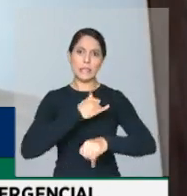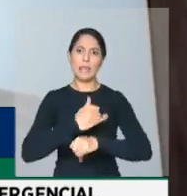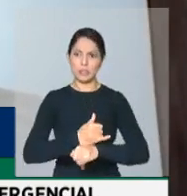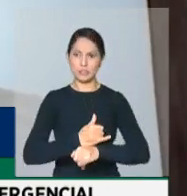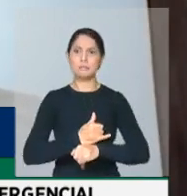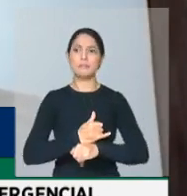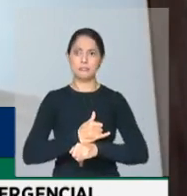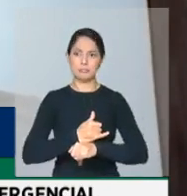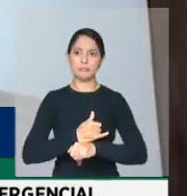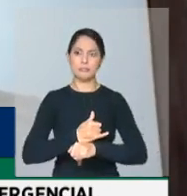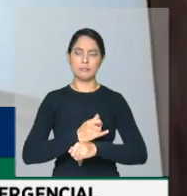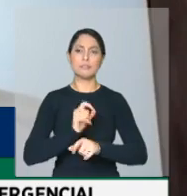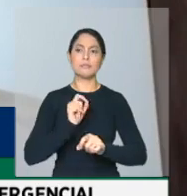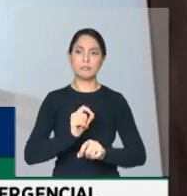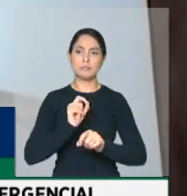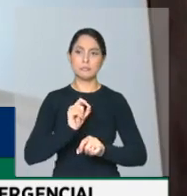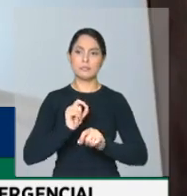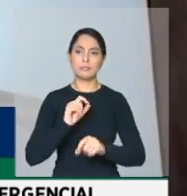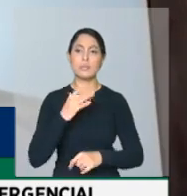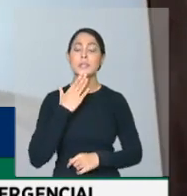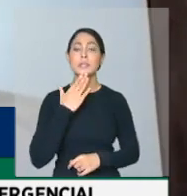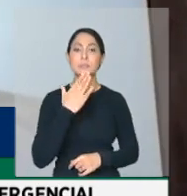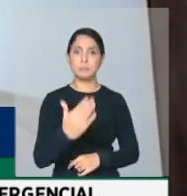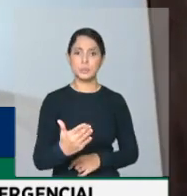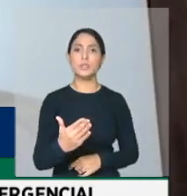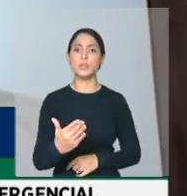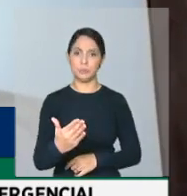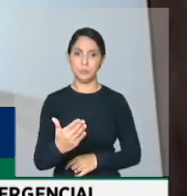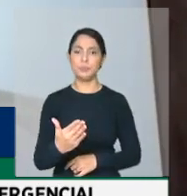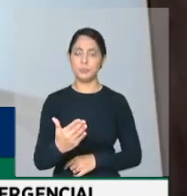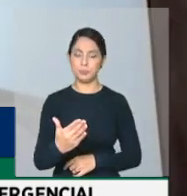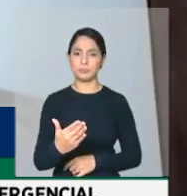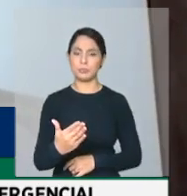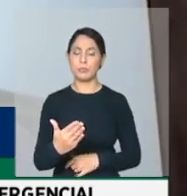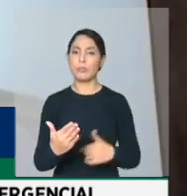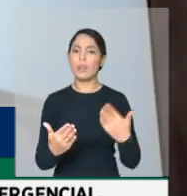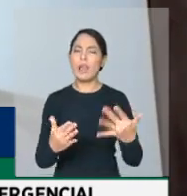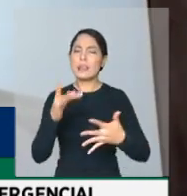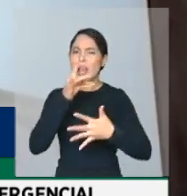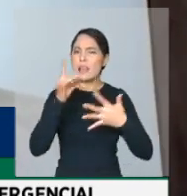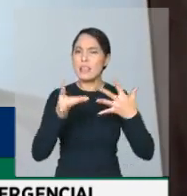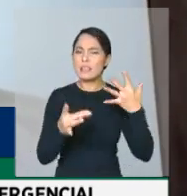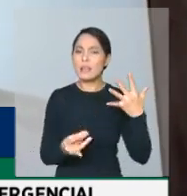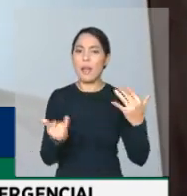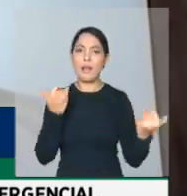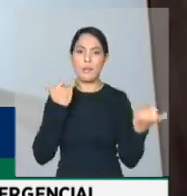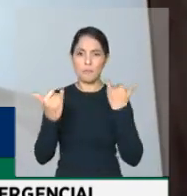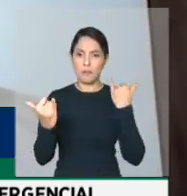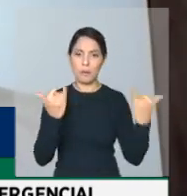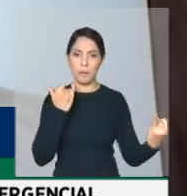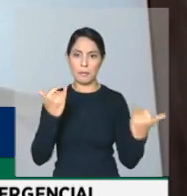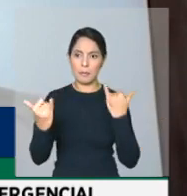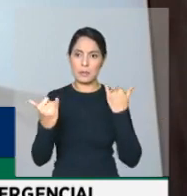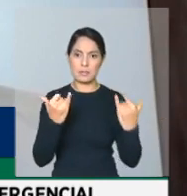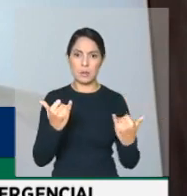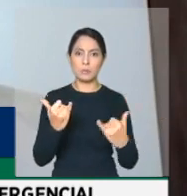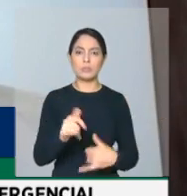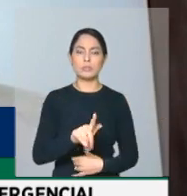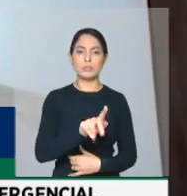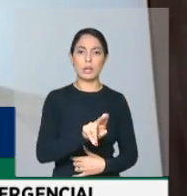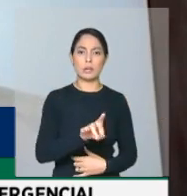digital desenvolvida para o requerimento do auxílio emergencial, informando os dados referentes à guarda unilateral